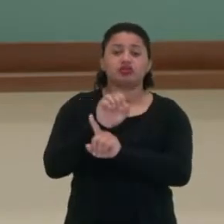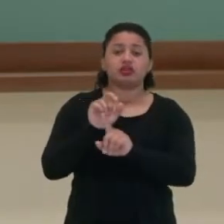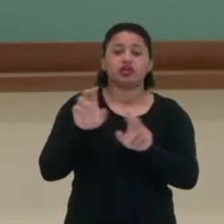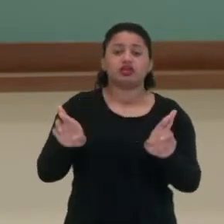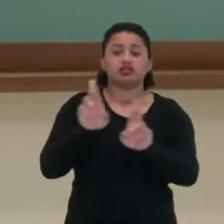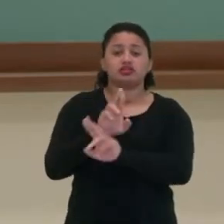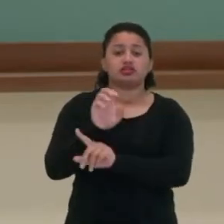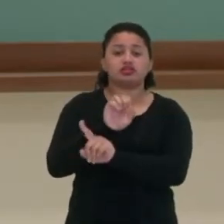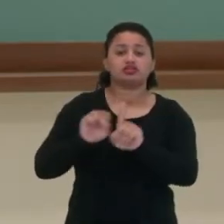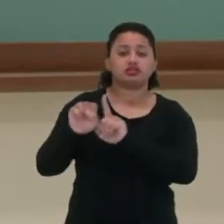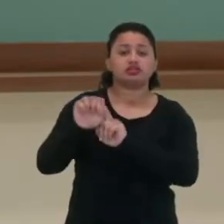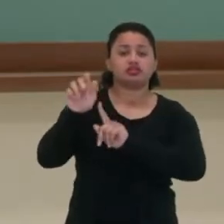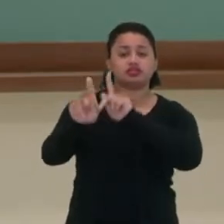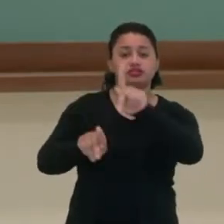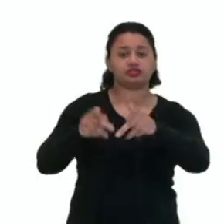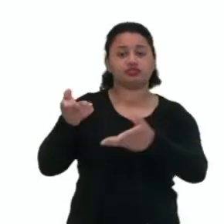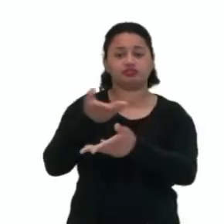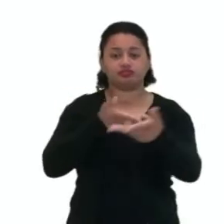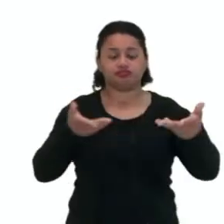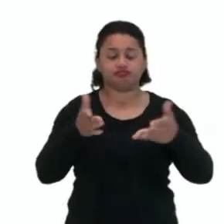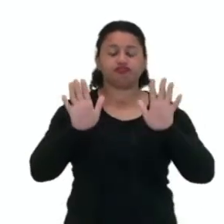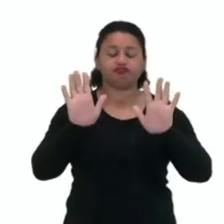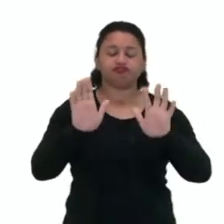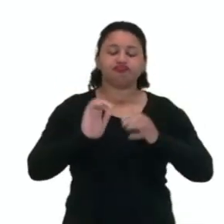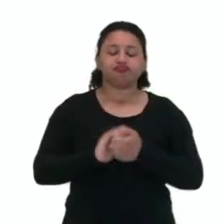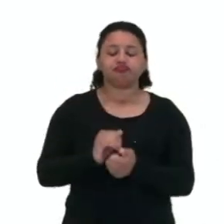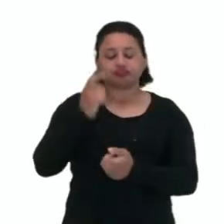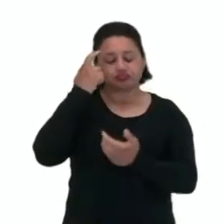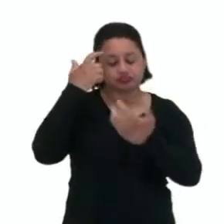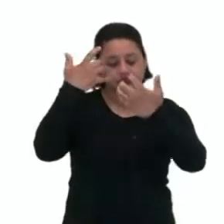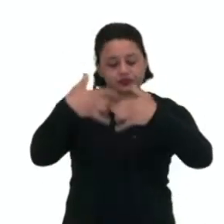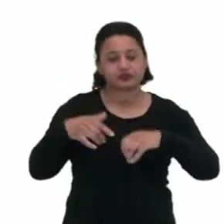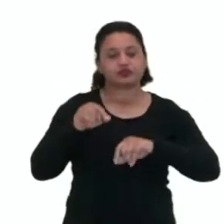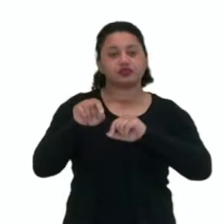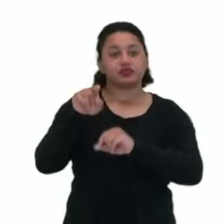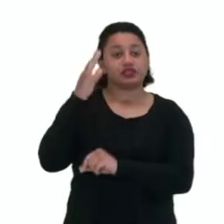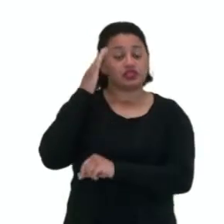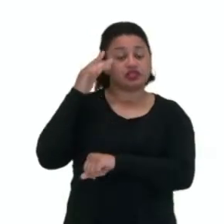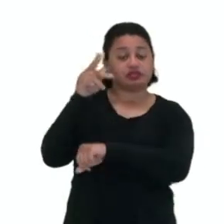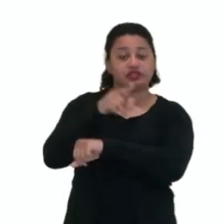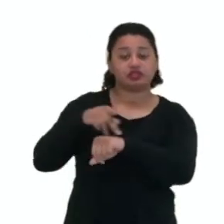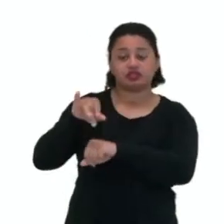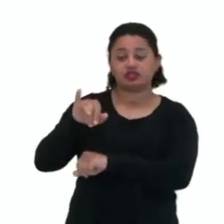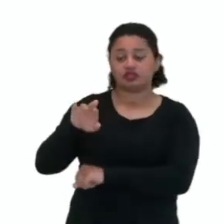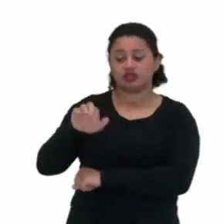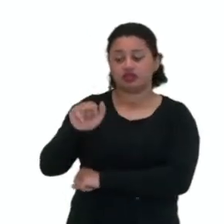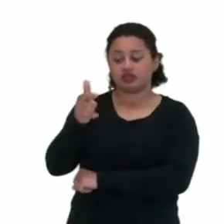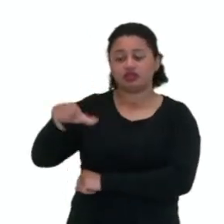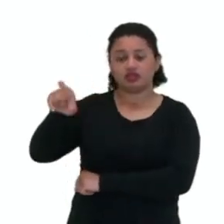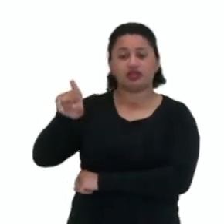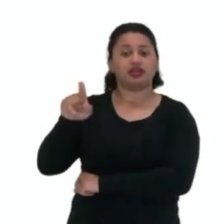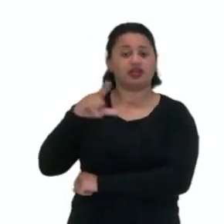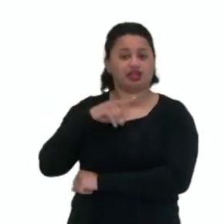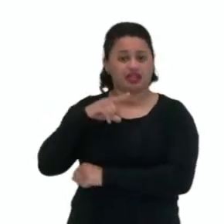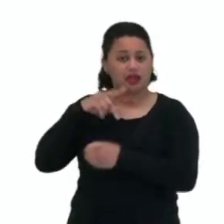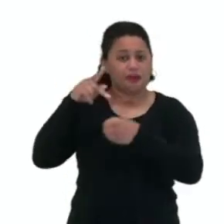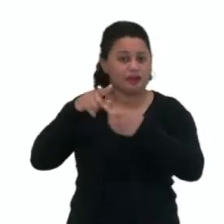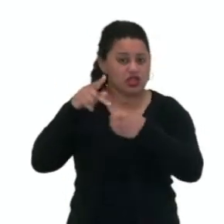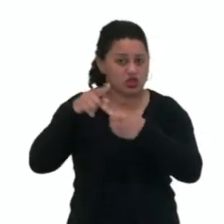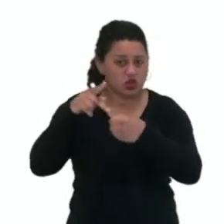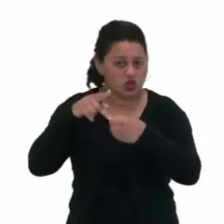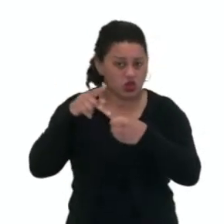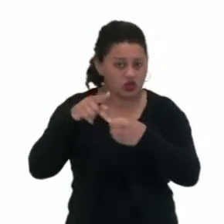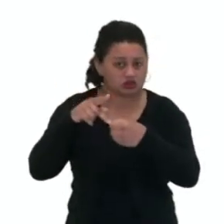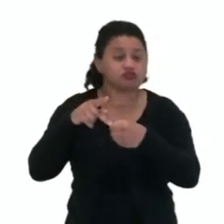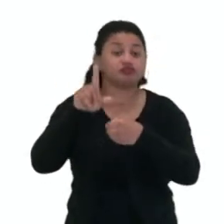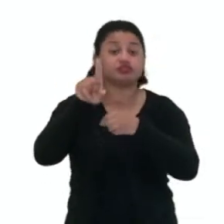povos. Então, dá uma olhada aqui para a gente refletir. Você sabia que o Irã é um grande produtor de petróleo e que também ele foi um